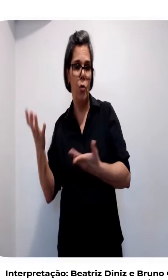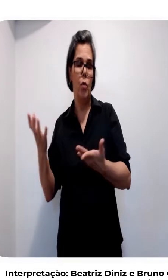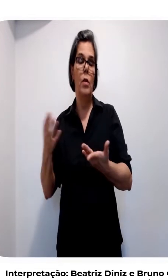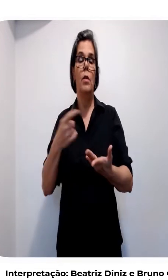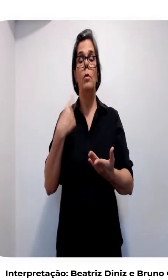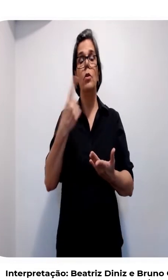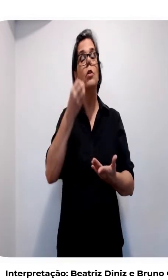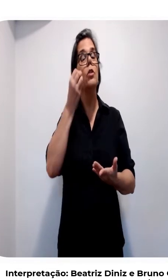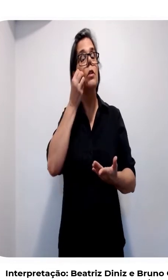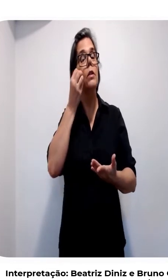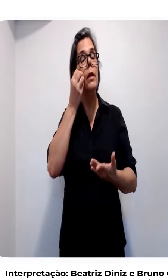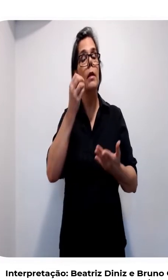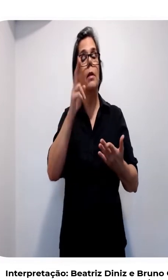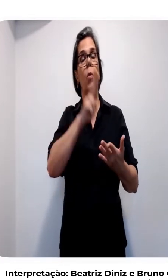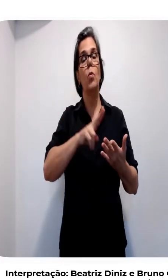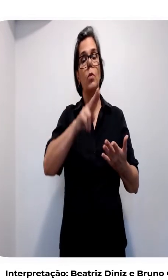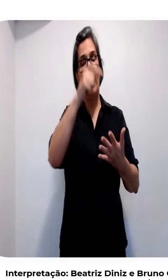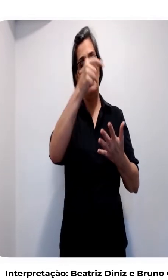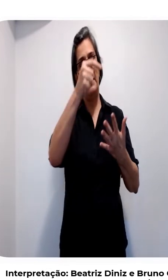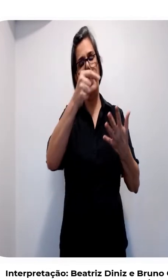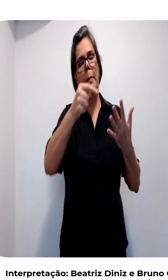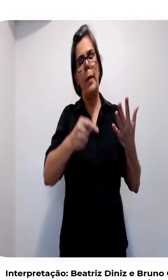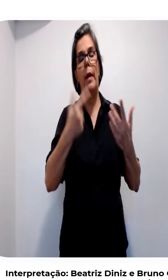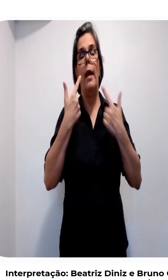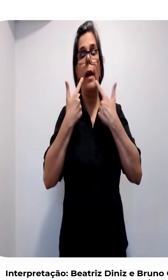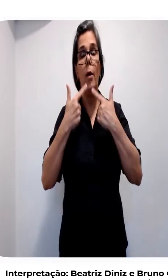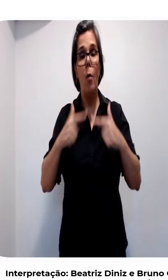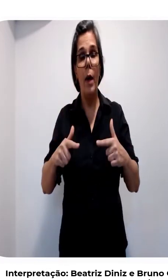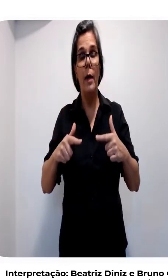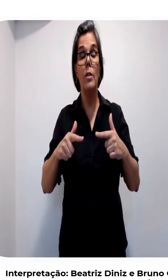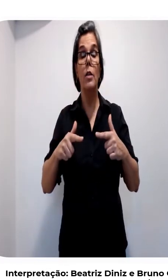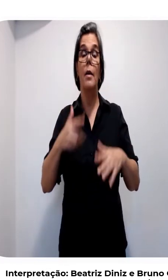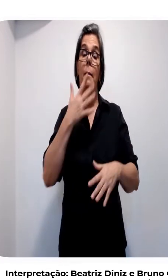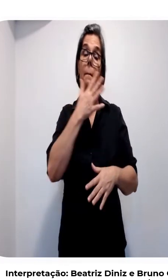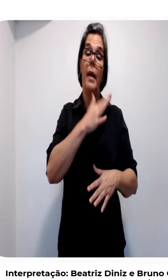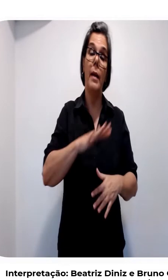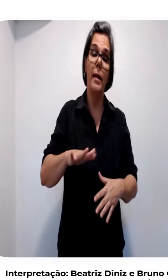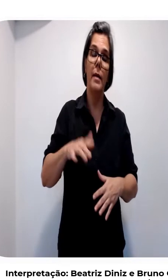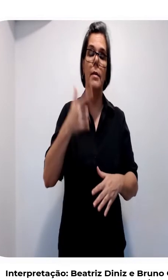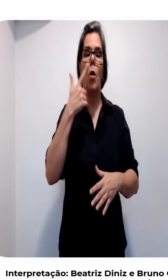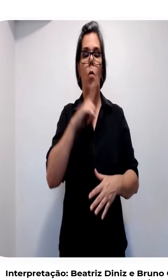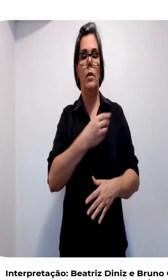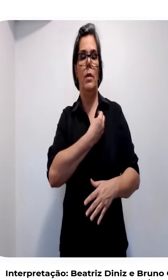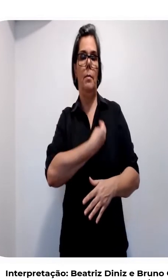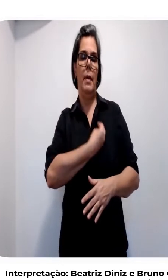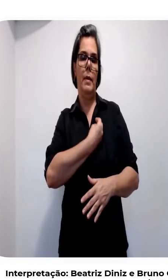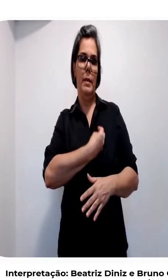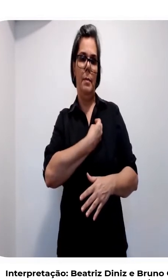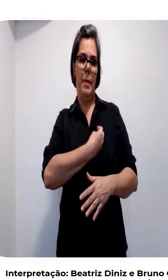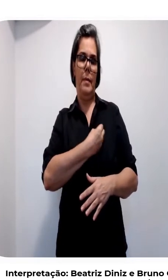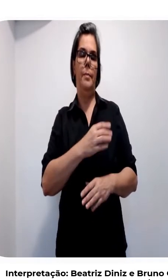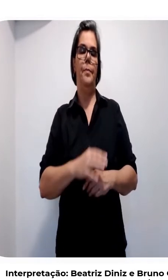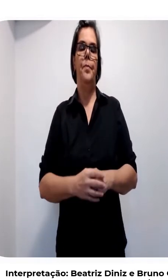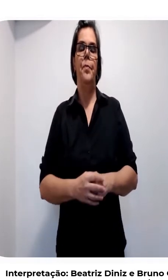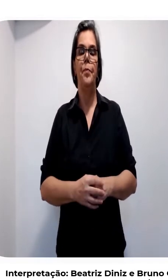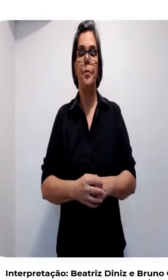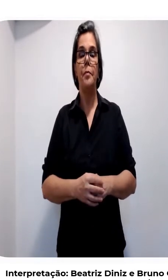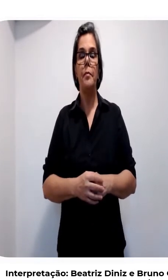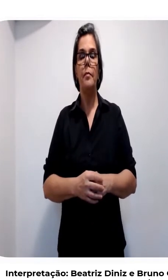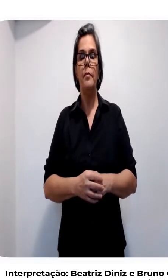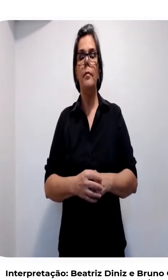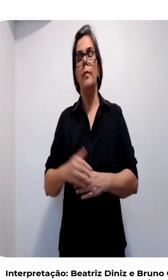a gente chame essa criança a participar, né? E que seja significativo para ela. Durante